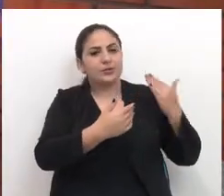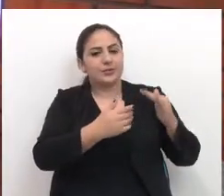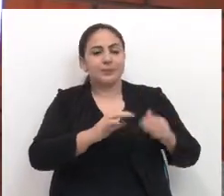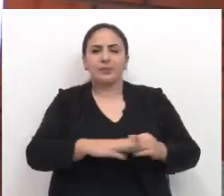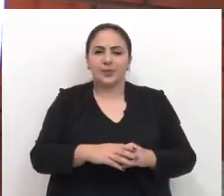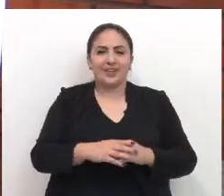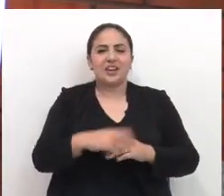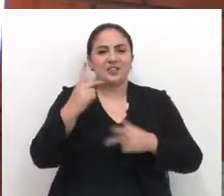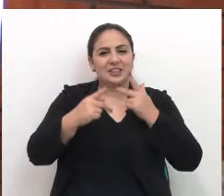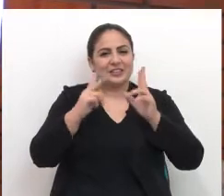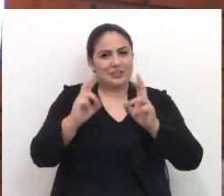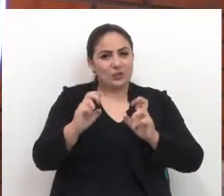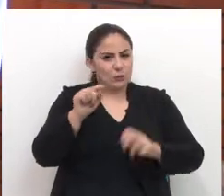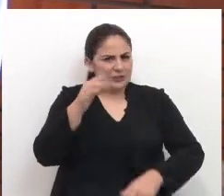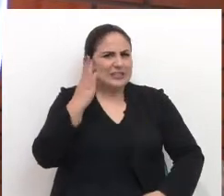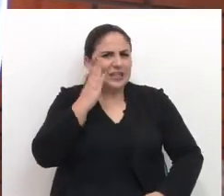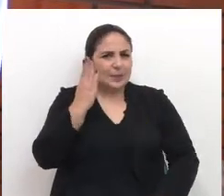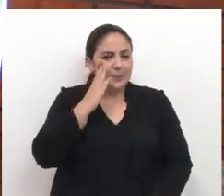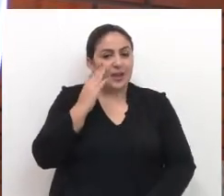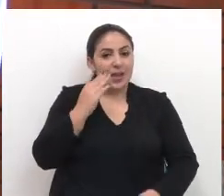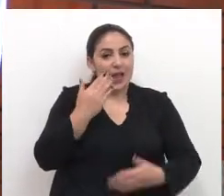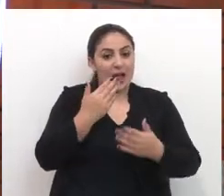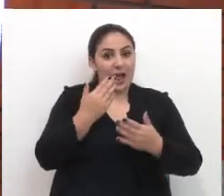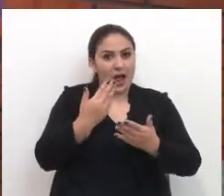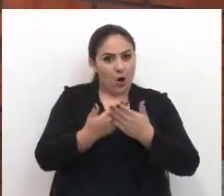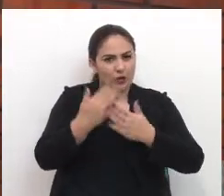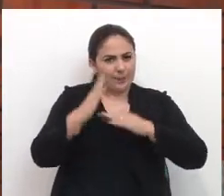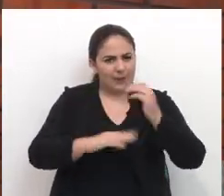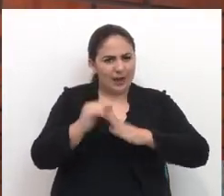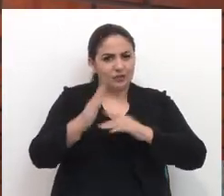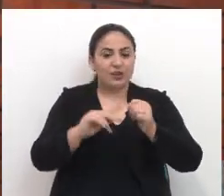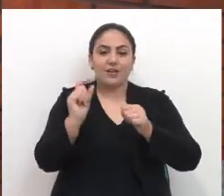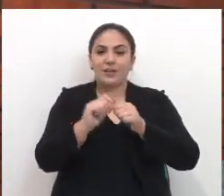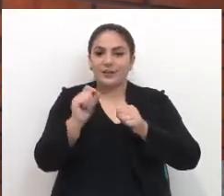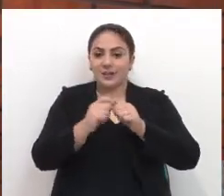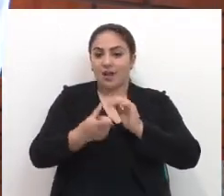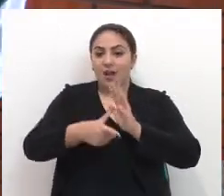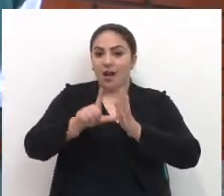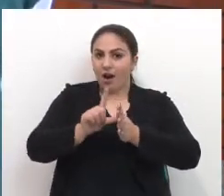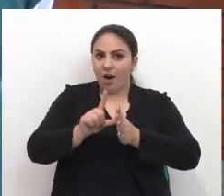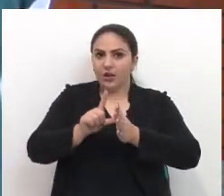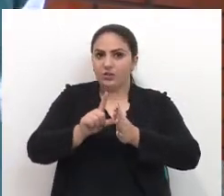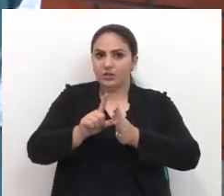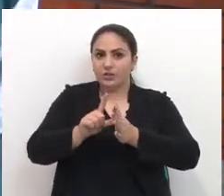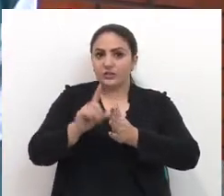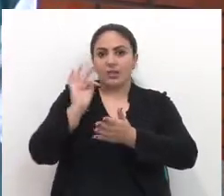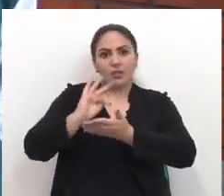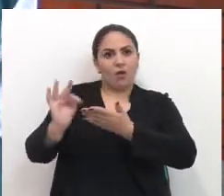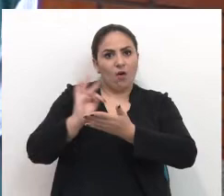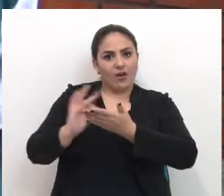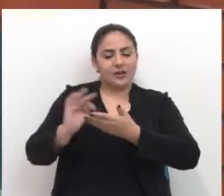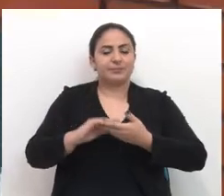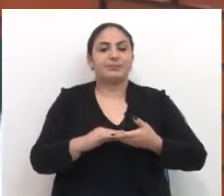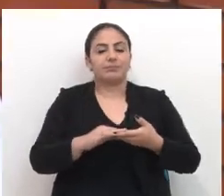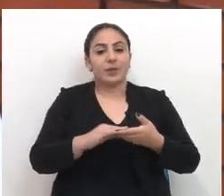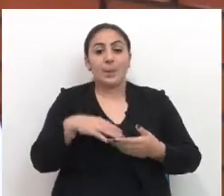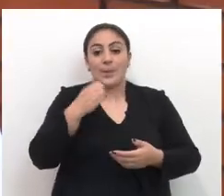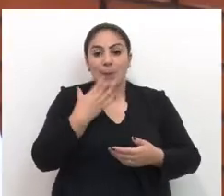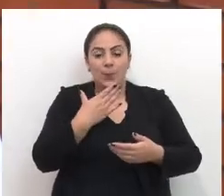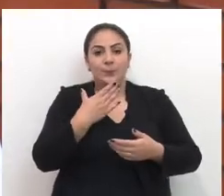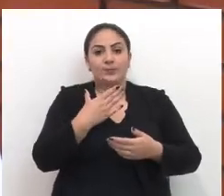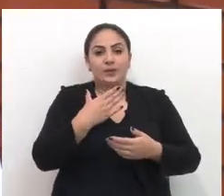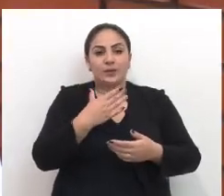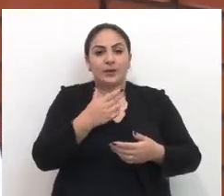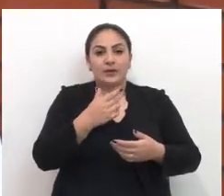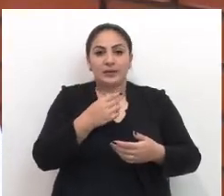nisso, você sabia que nesta época as aulas práticas eram realizadas antes da parte teórica? Começar a ver